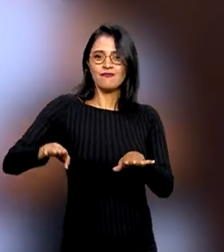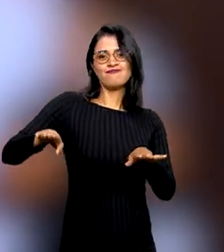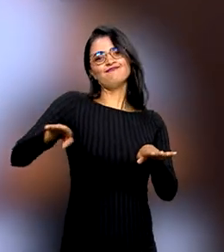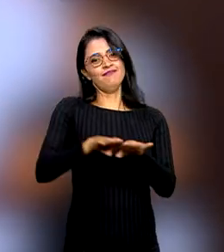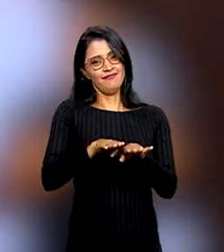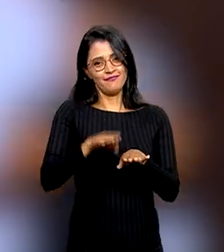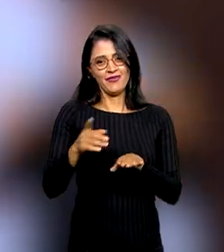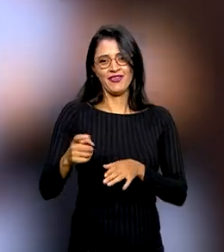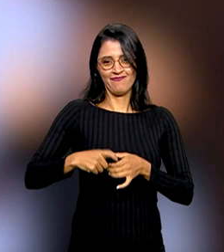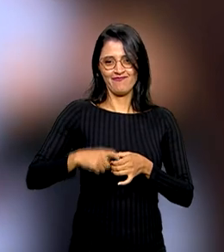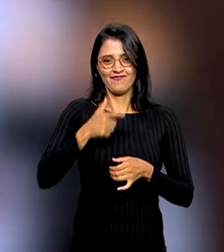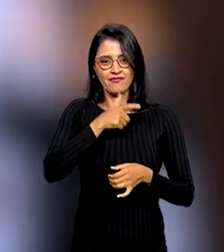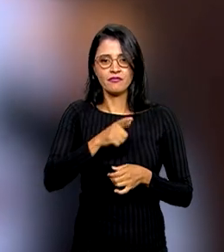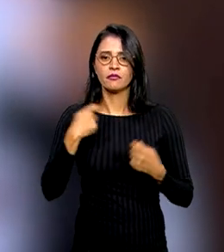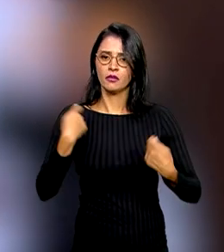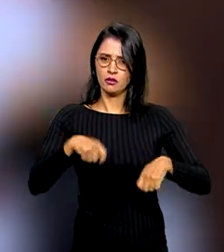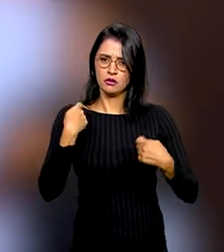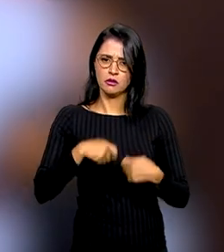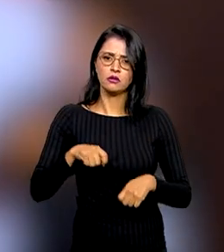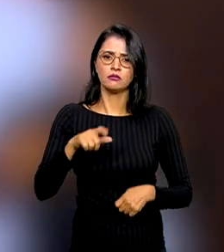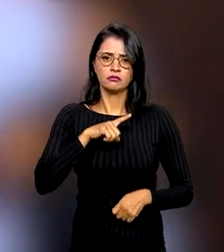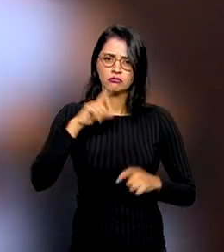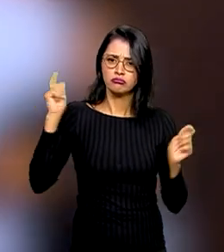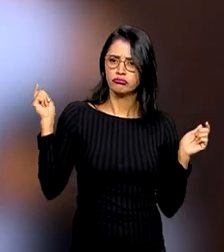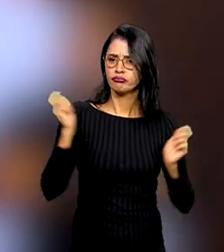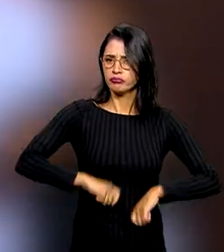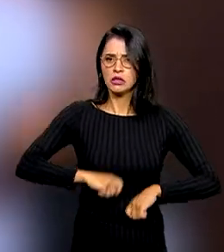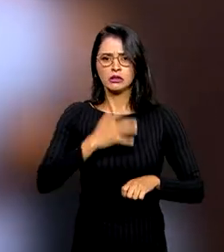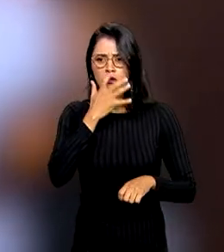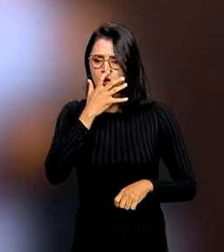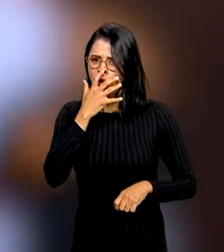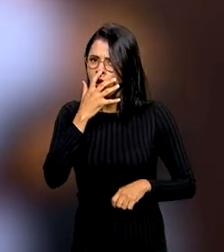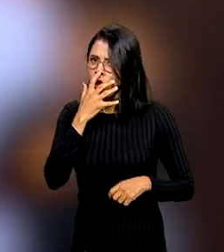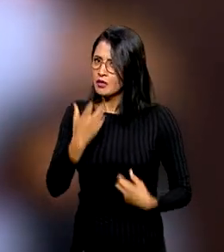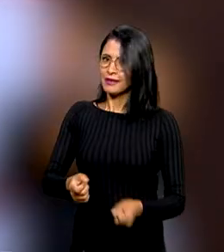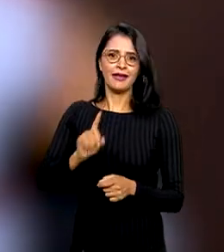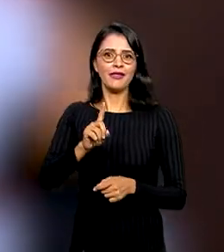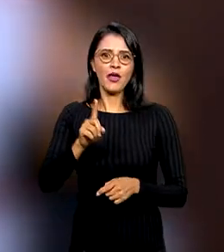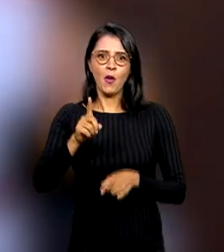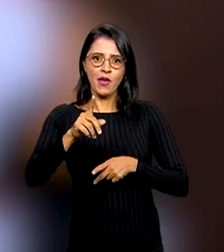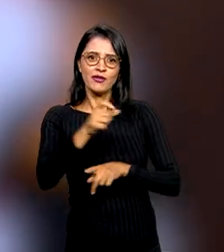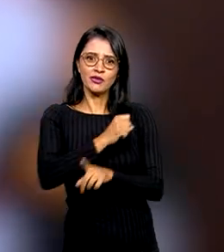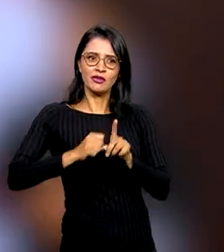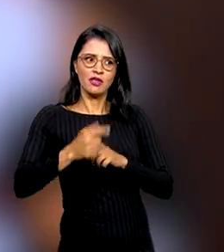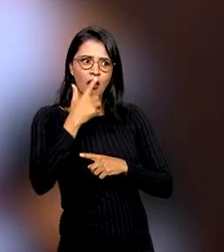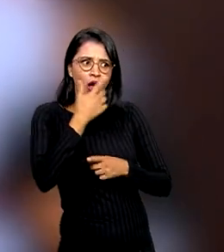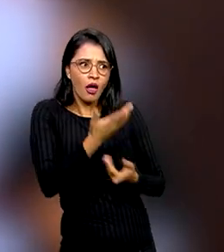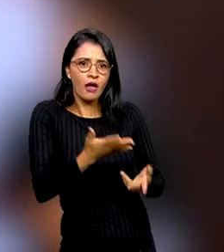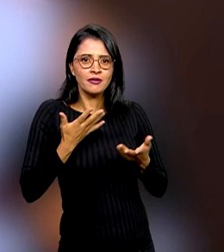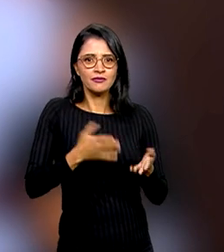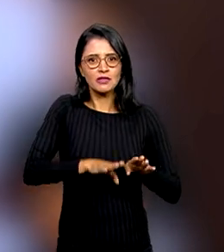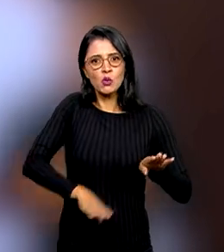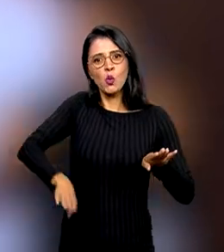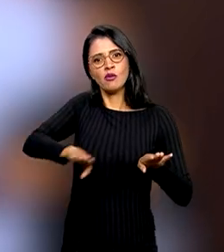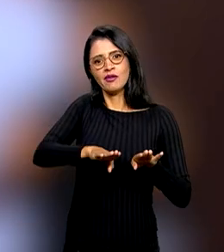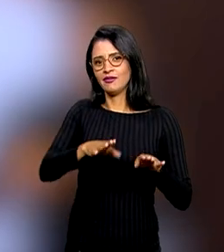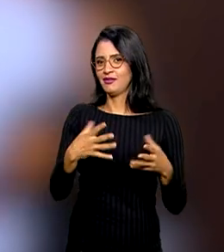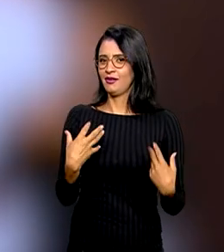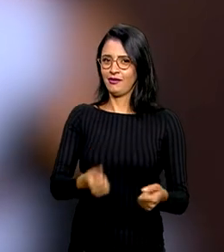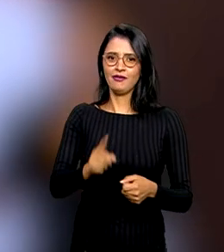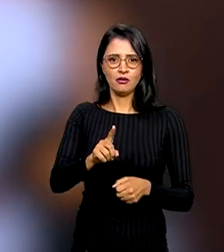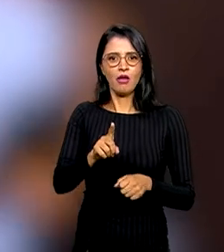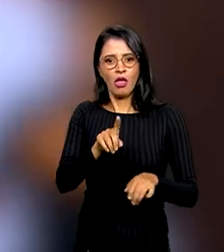seja, é preciso que a gente tenha a capacidade de indignar a sociedade contra a desigualdade. Porque não é